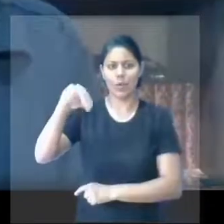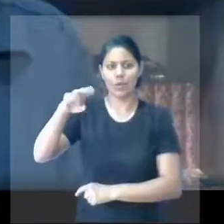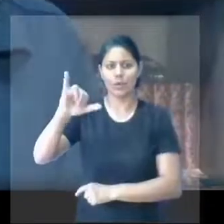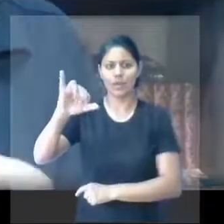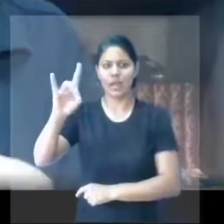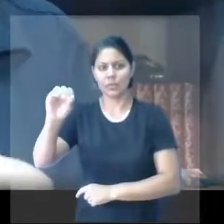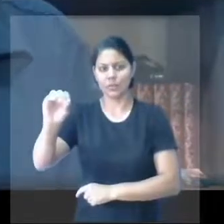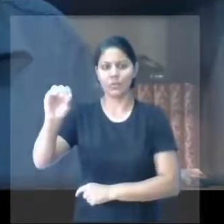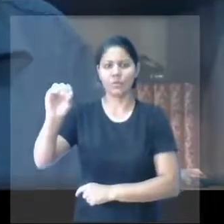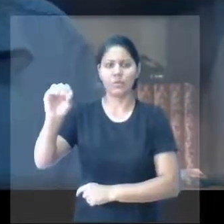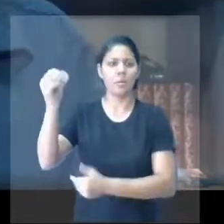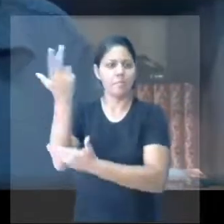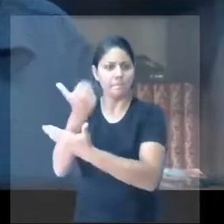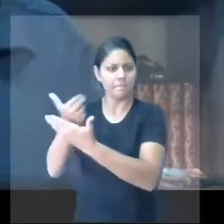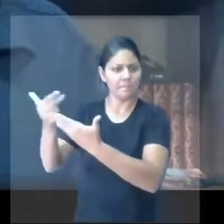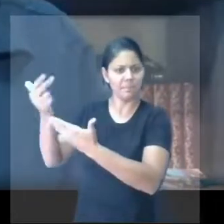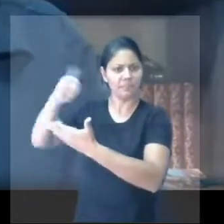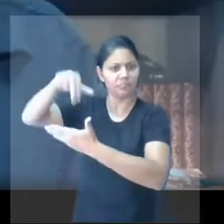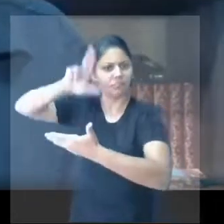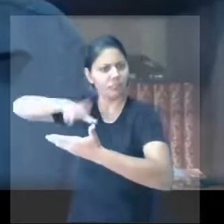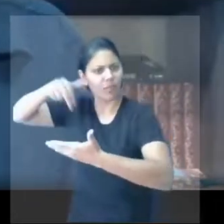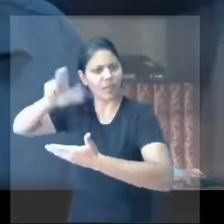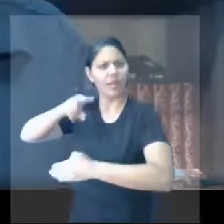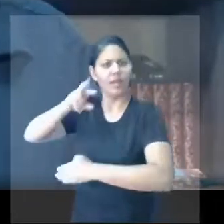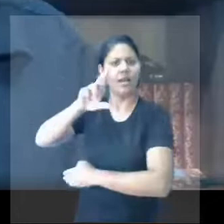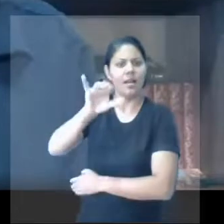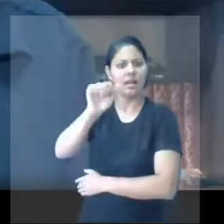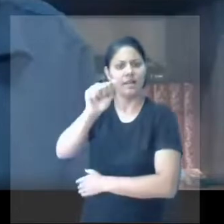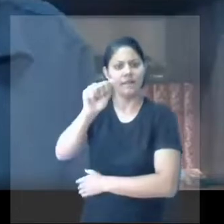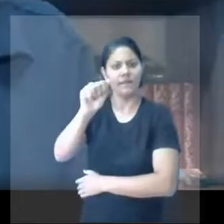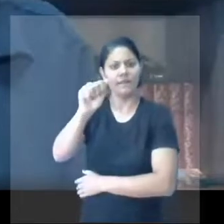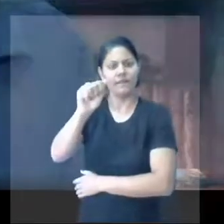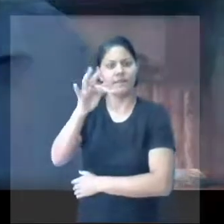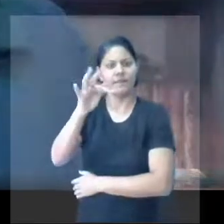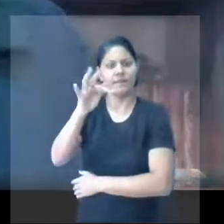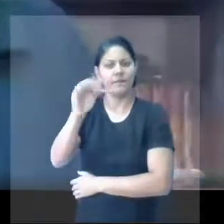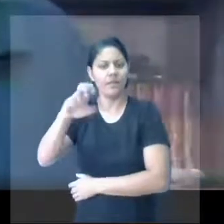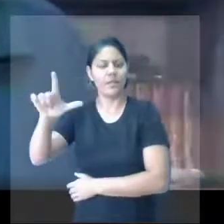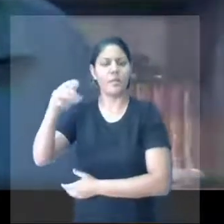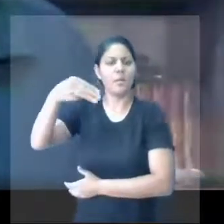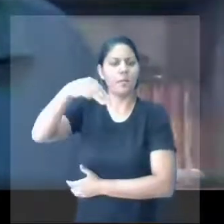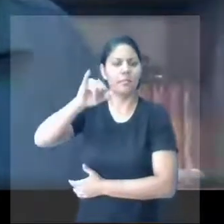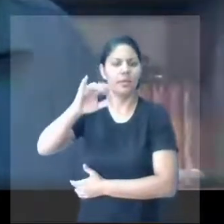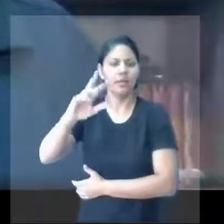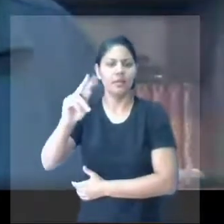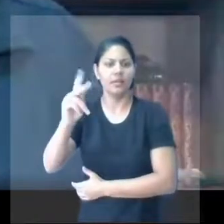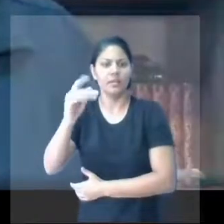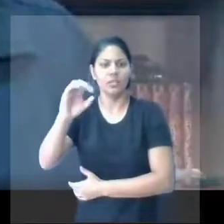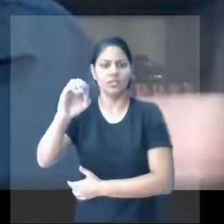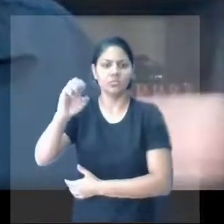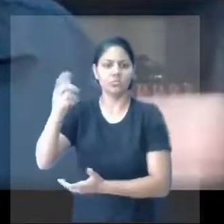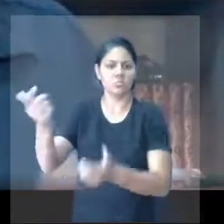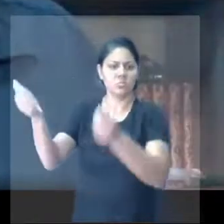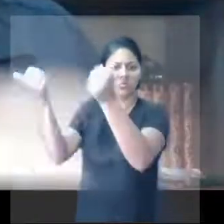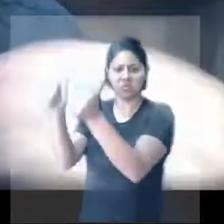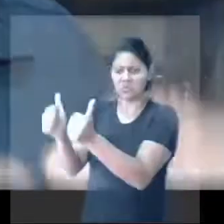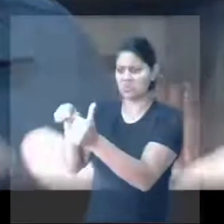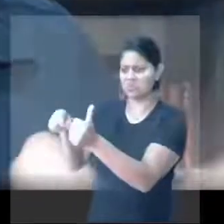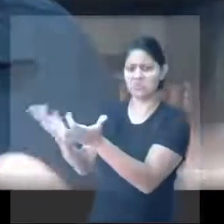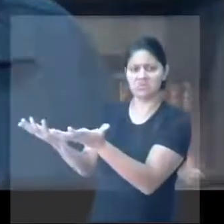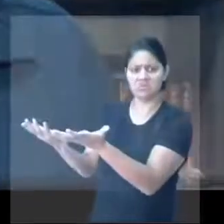né? Olhar uma pintura do Rafael, uma pintura do Michelangelo, ou uma escultura, não serve para